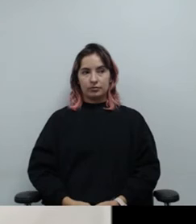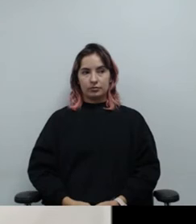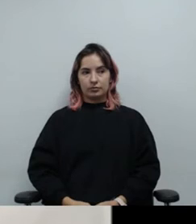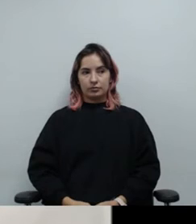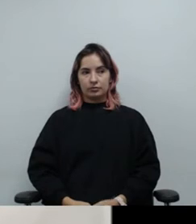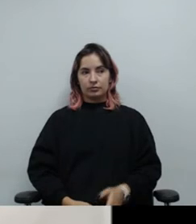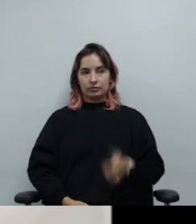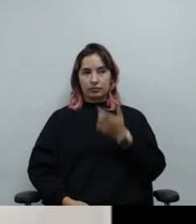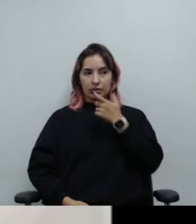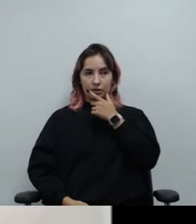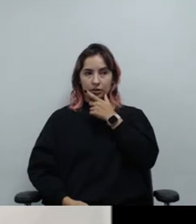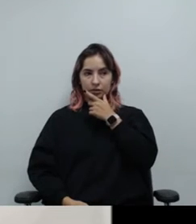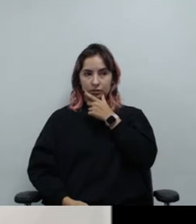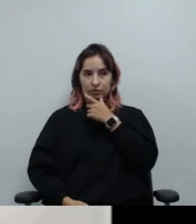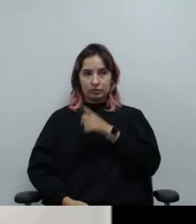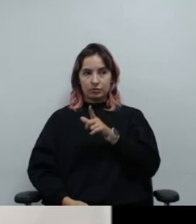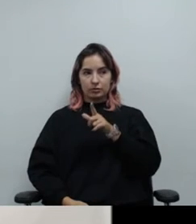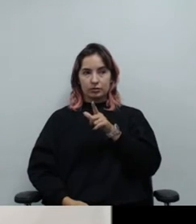conseguindo, né,